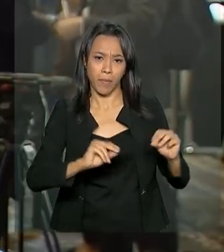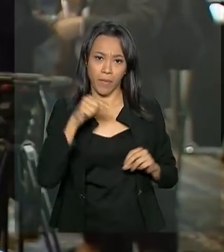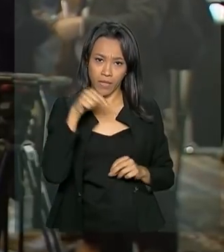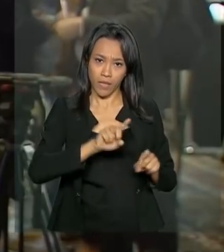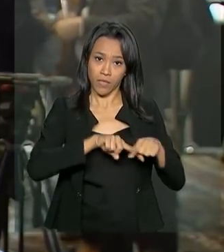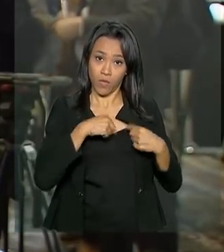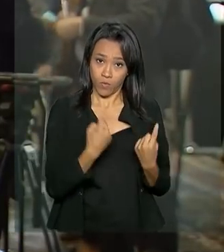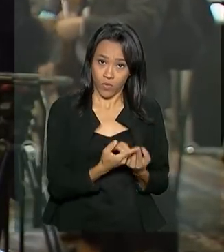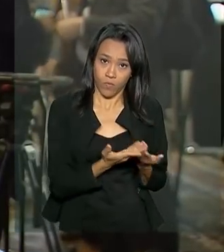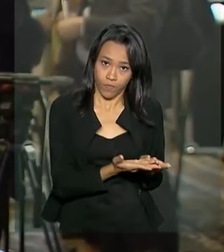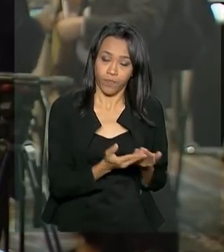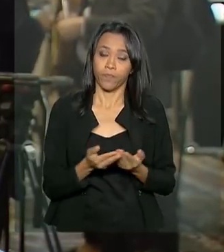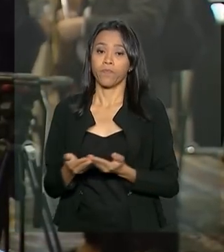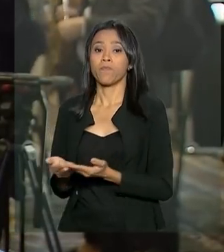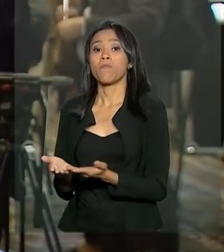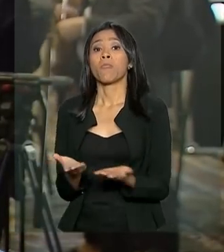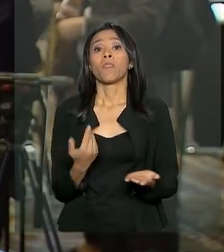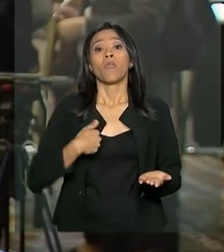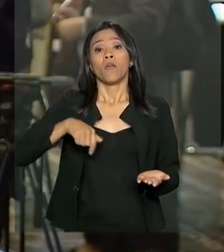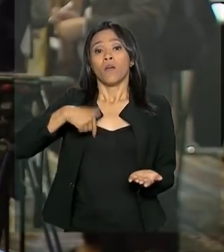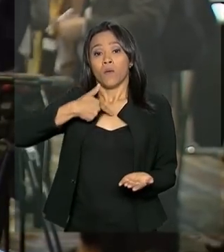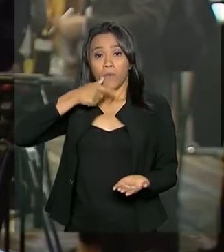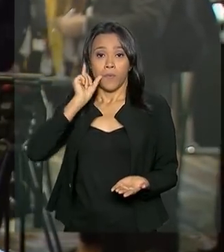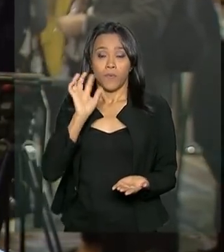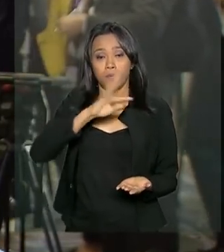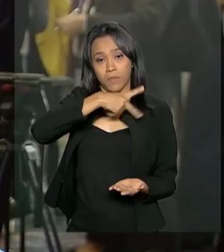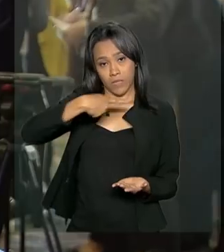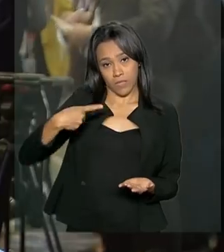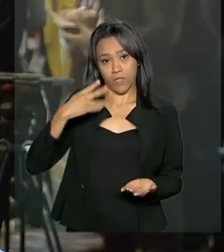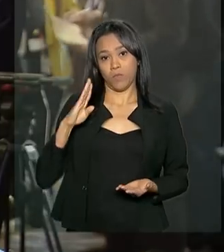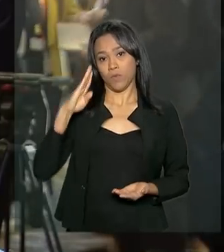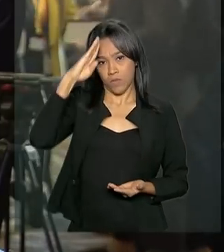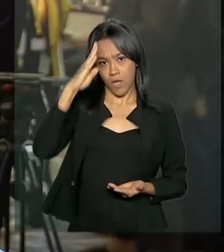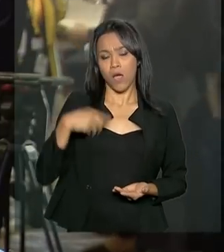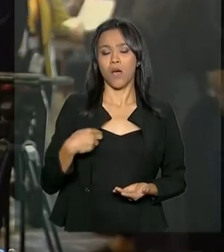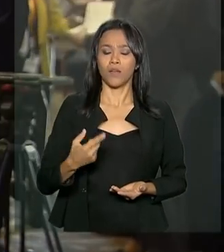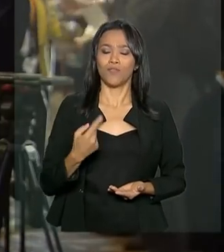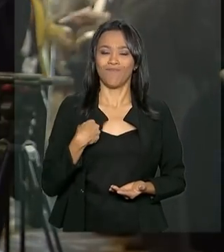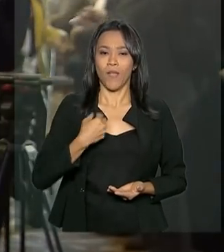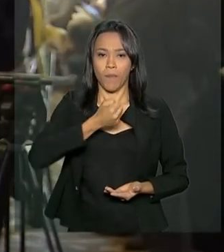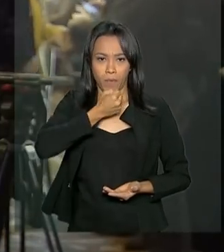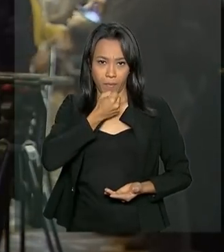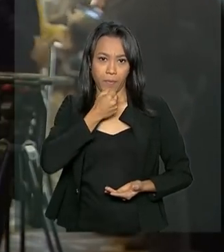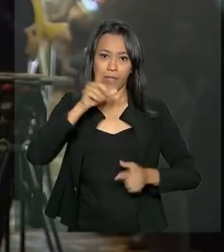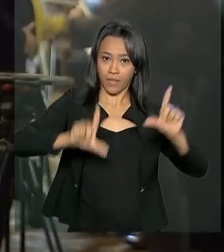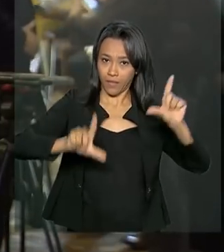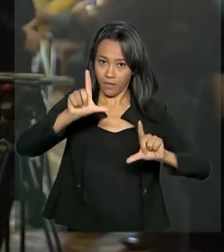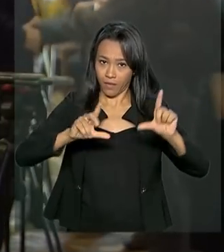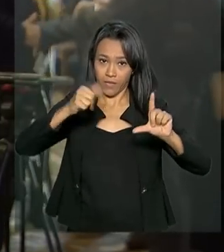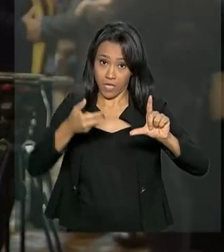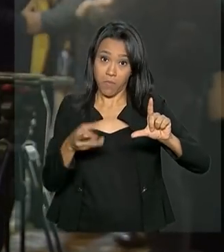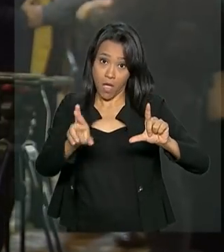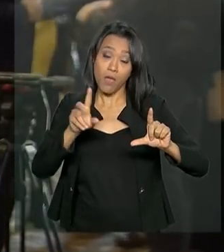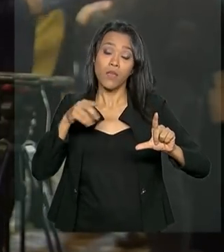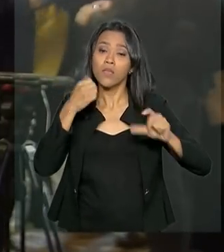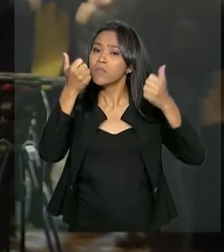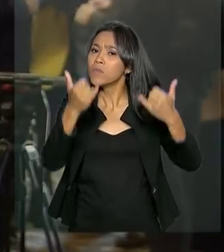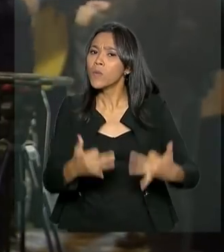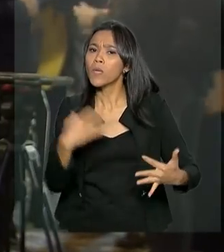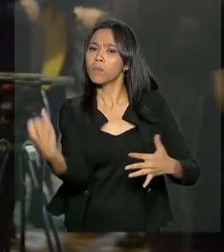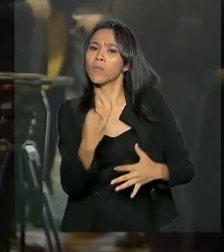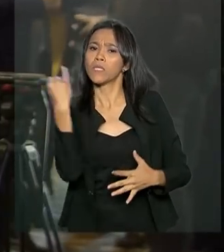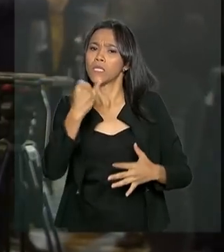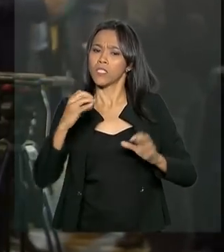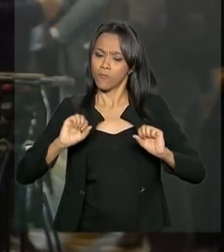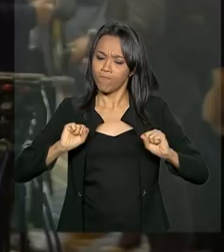sul-americana. Ontem, o presidente Jair Bolsonaro conversou com exclusividade com a TV NBR e comentou sobre a importância de se